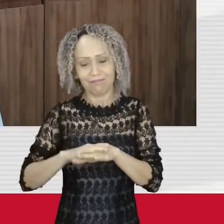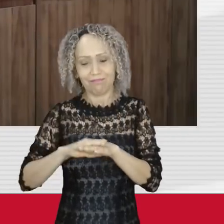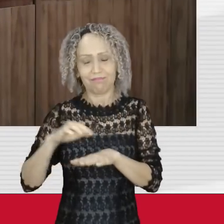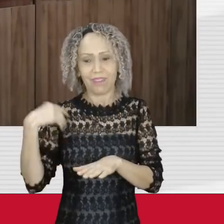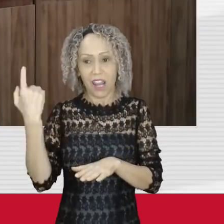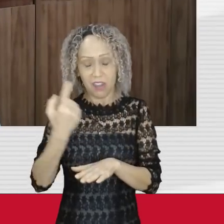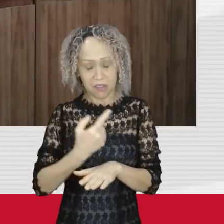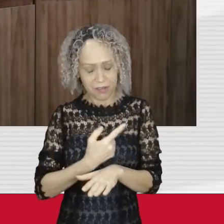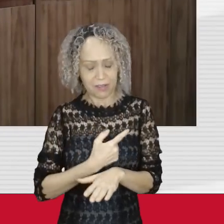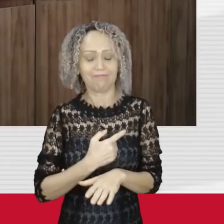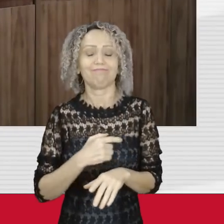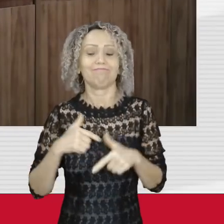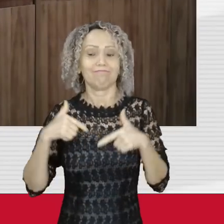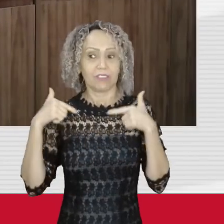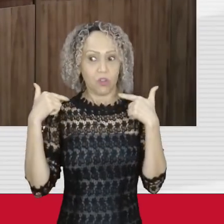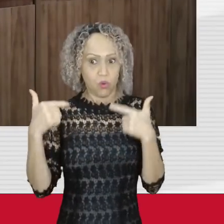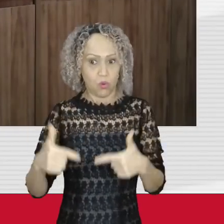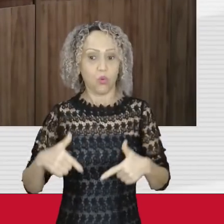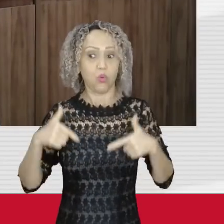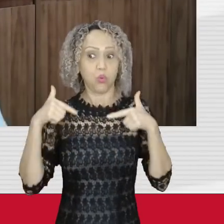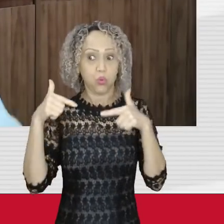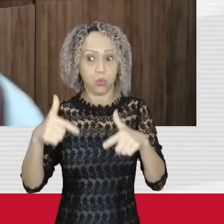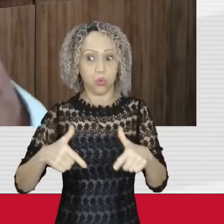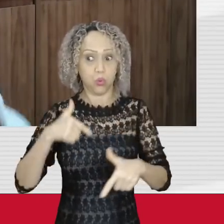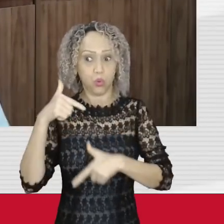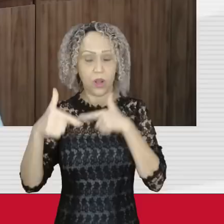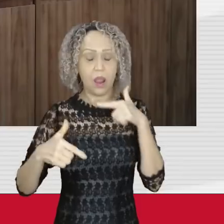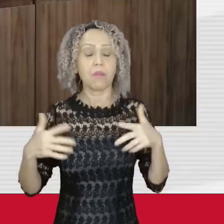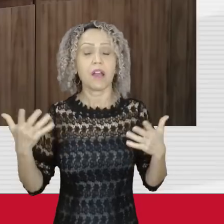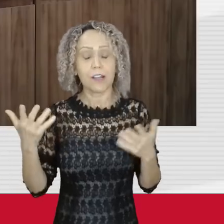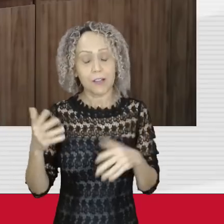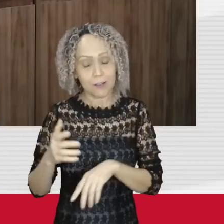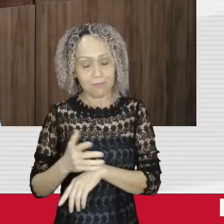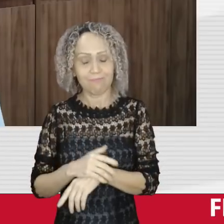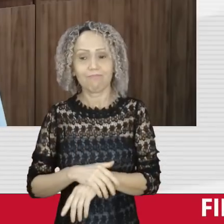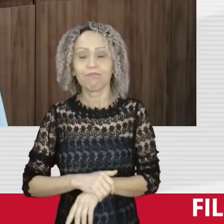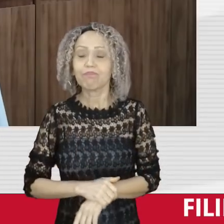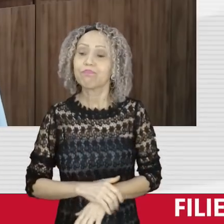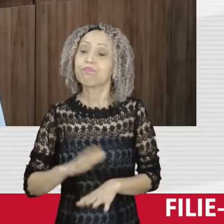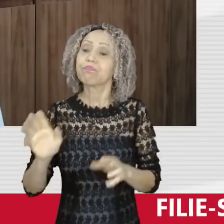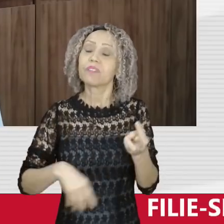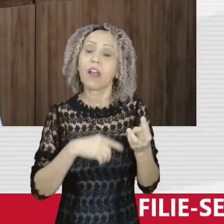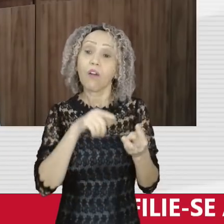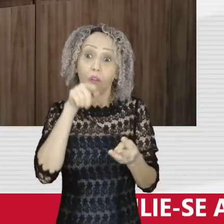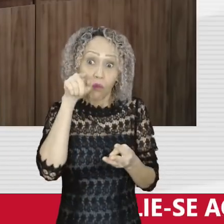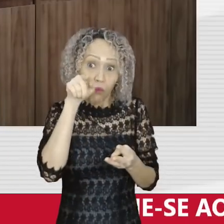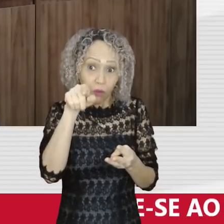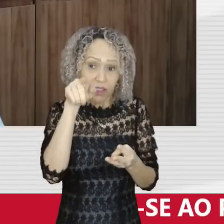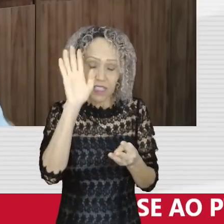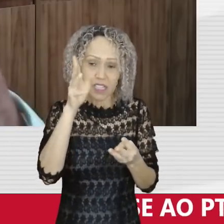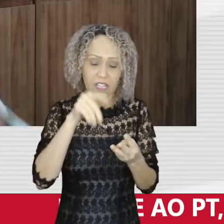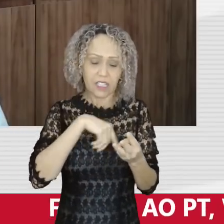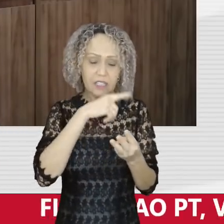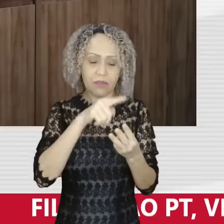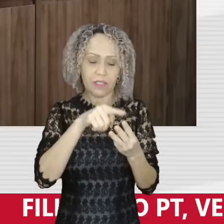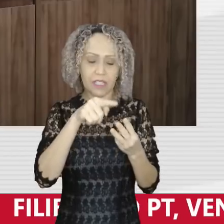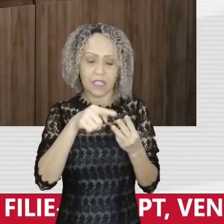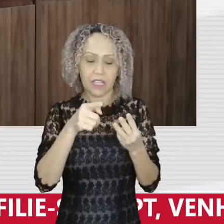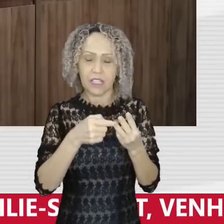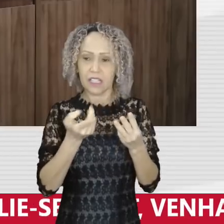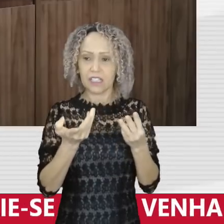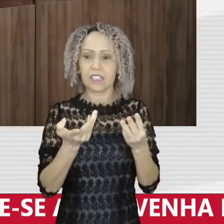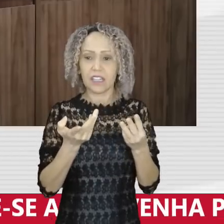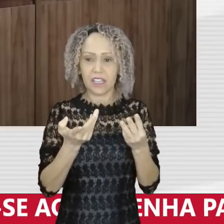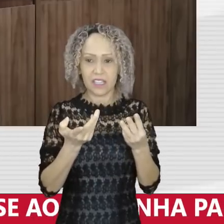Rosilene, você esteve presente nas três posses do presidente Lula, certamente nas posses